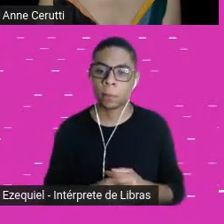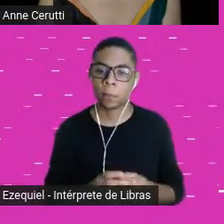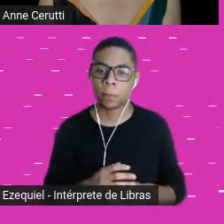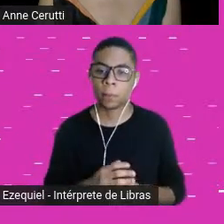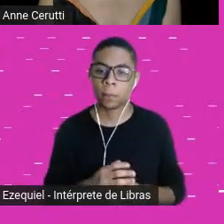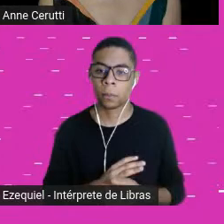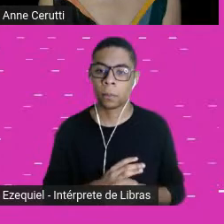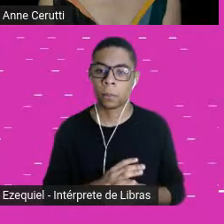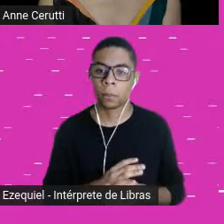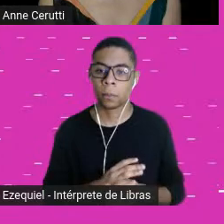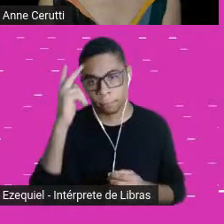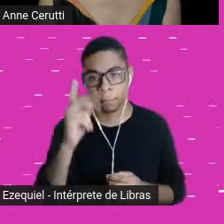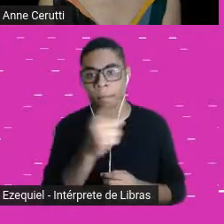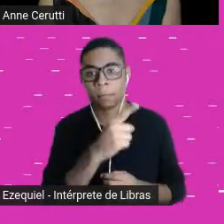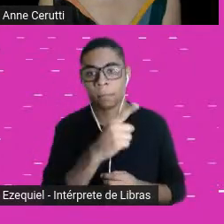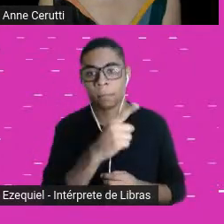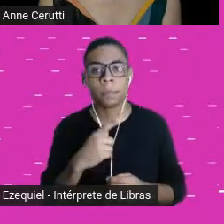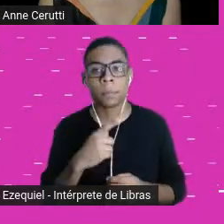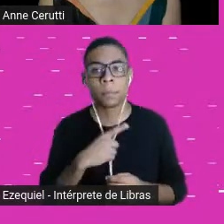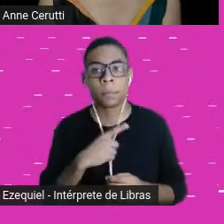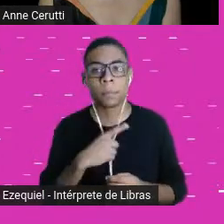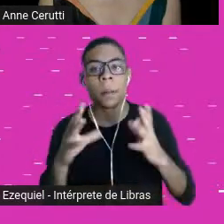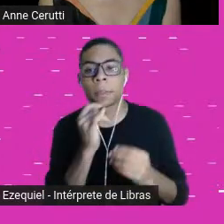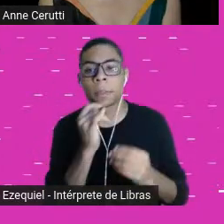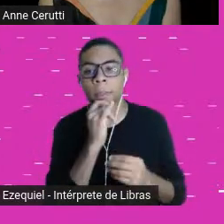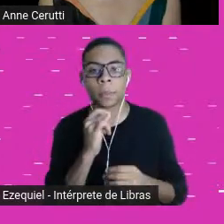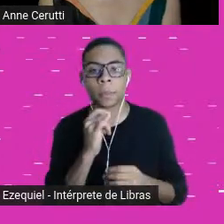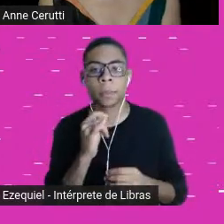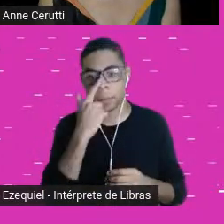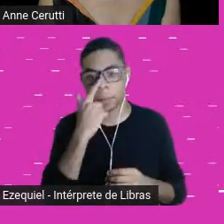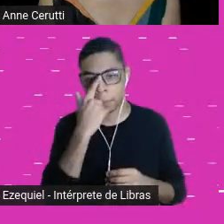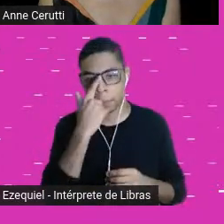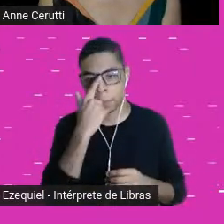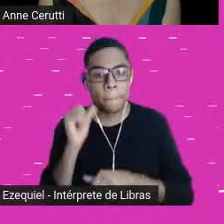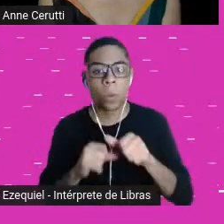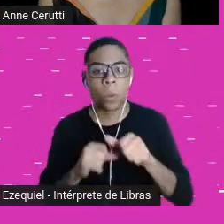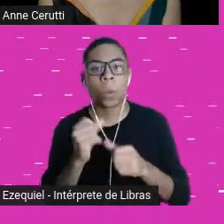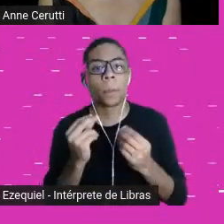se transformou muito do primeiro para o segundo.